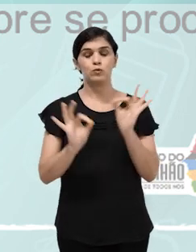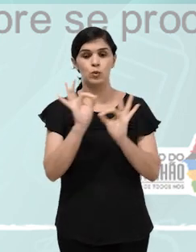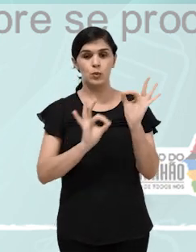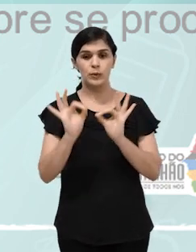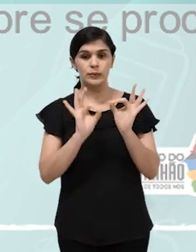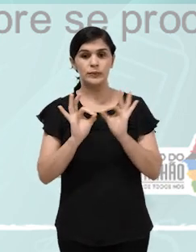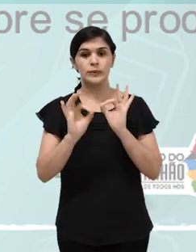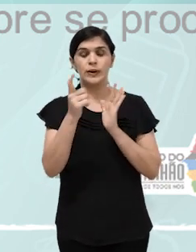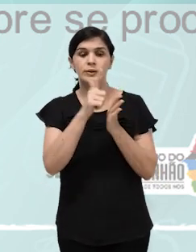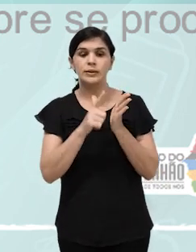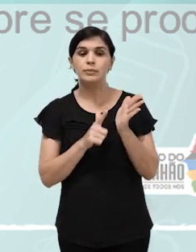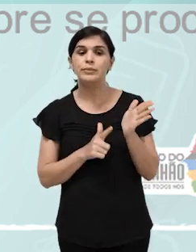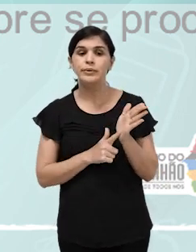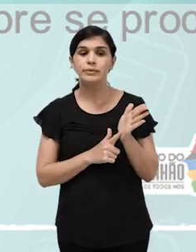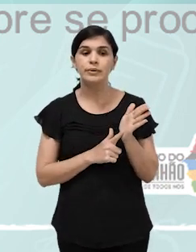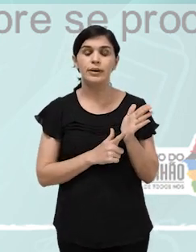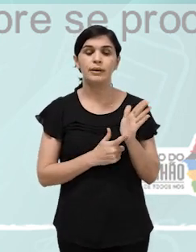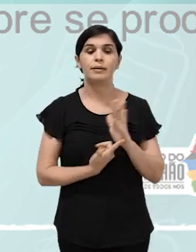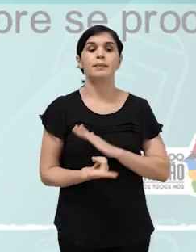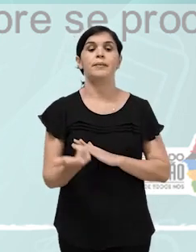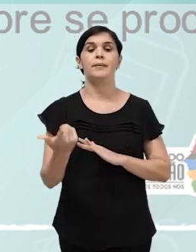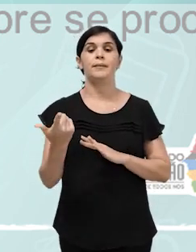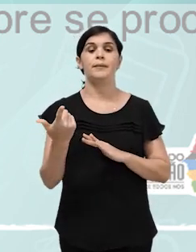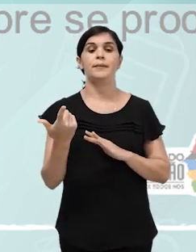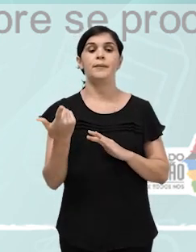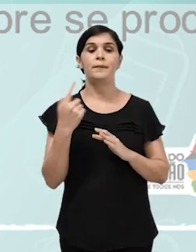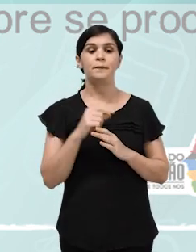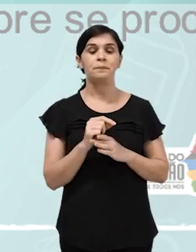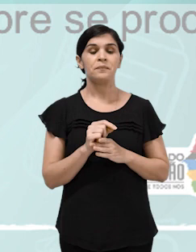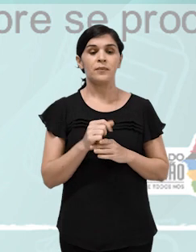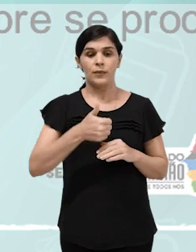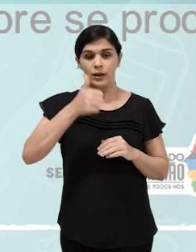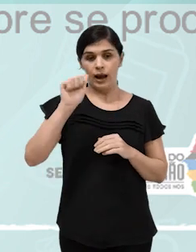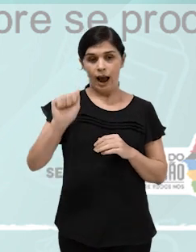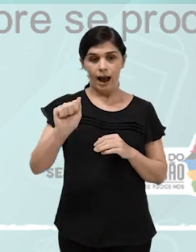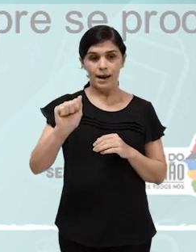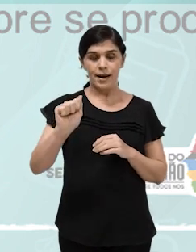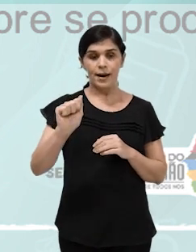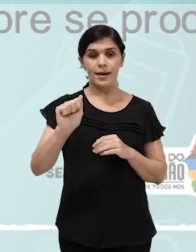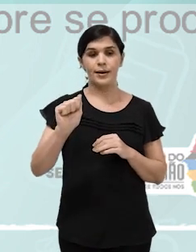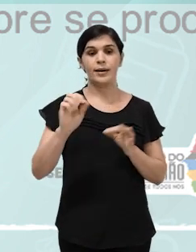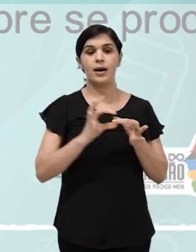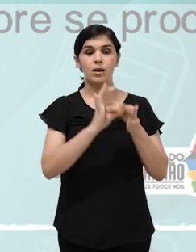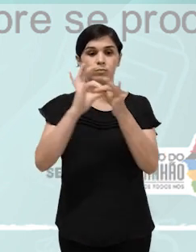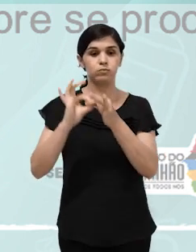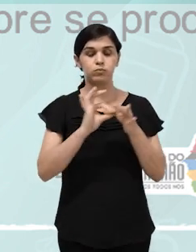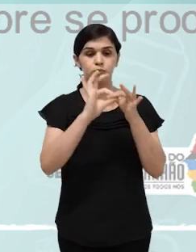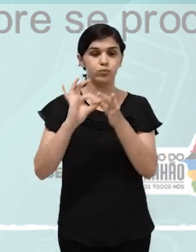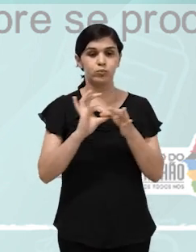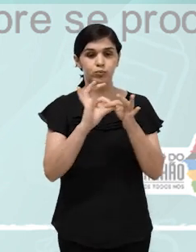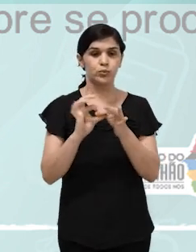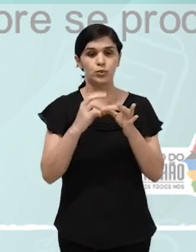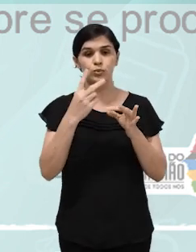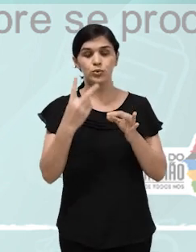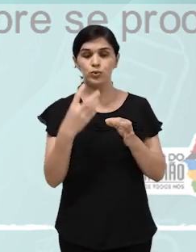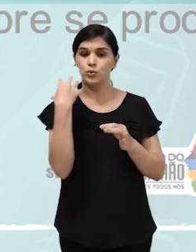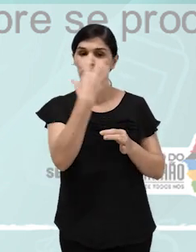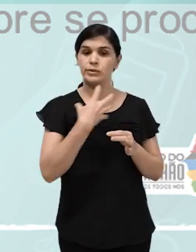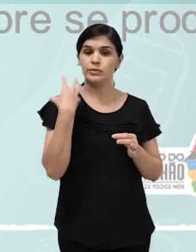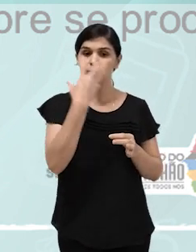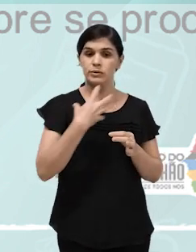cantigas com temas paralelos e recitá-las em simultaneidade, um conjunto de estrofes ou par